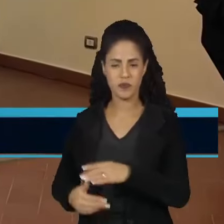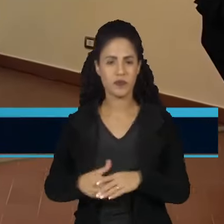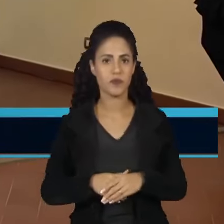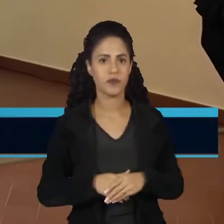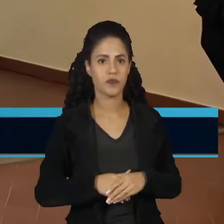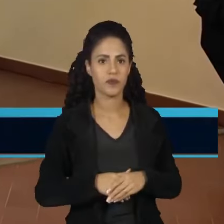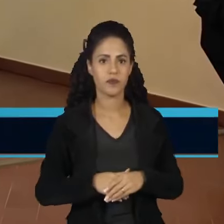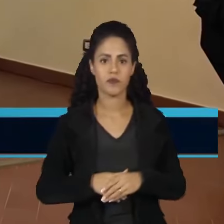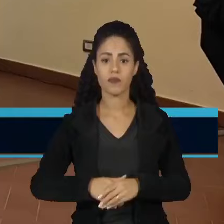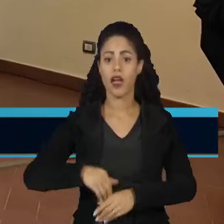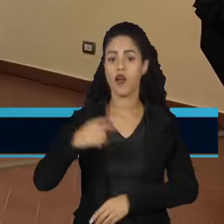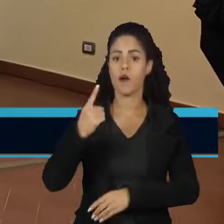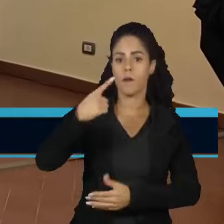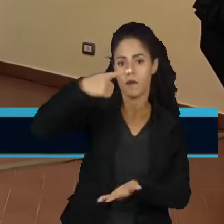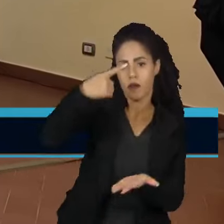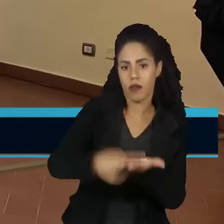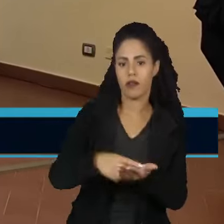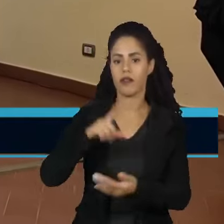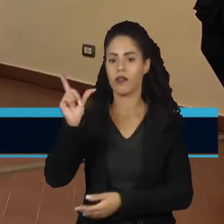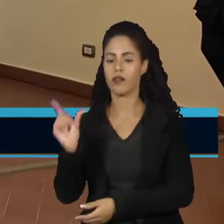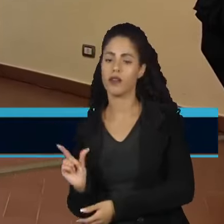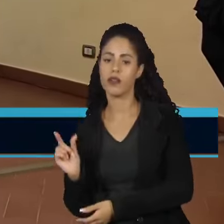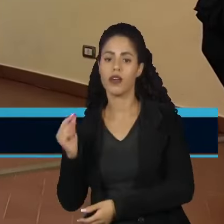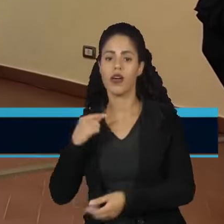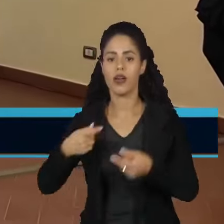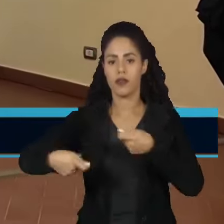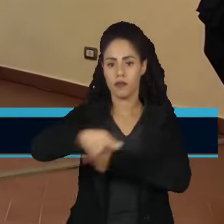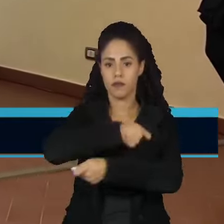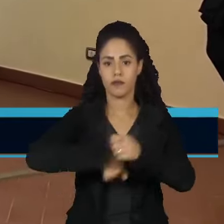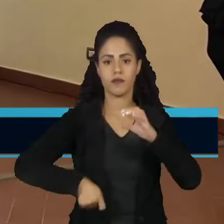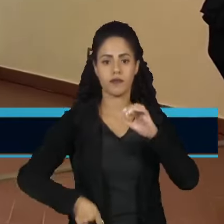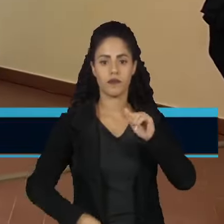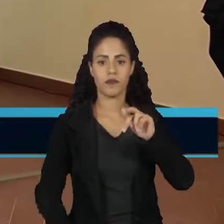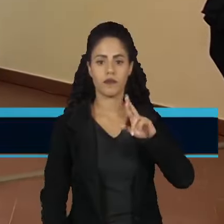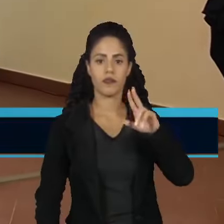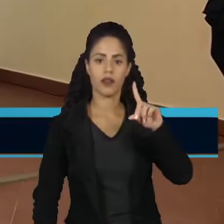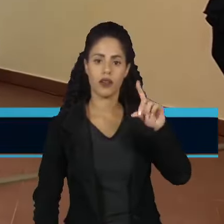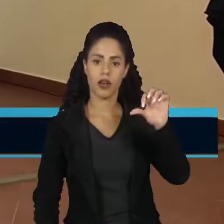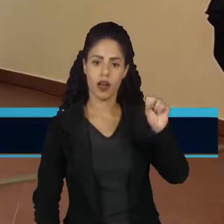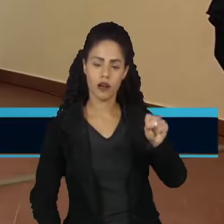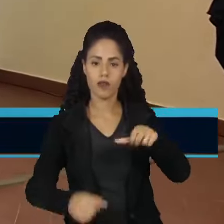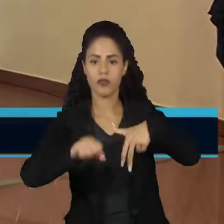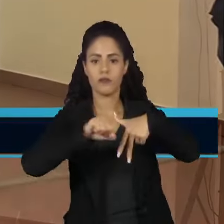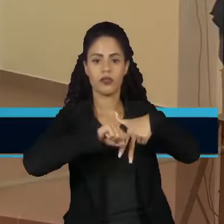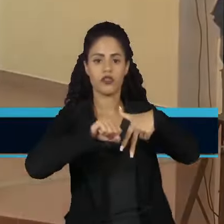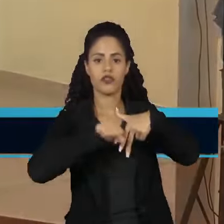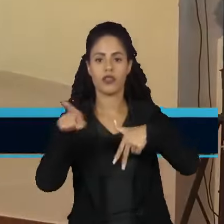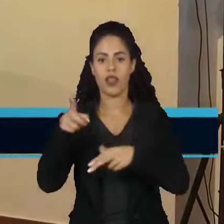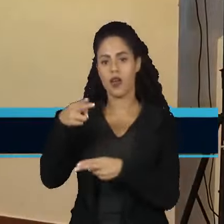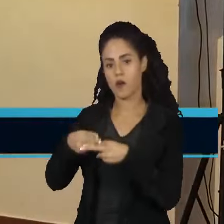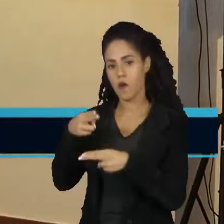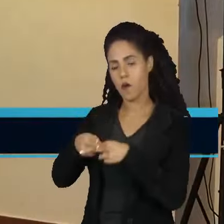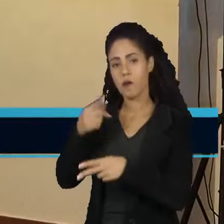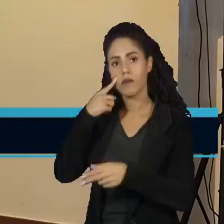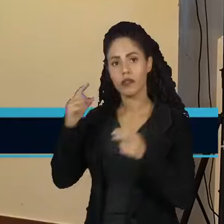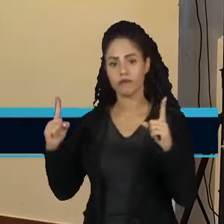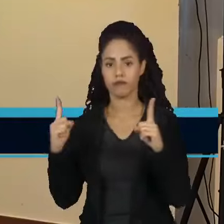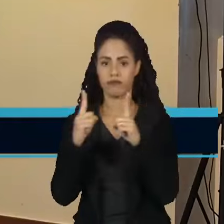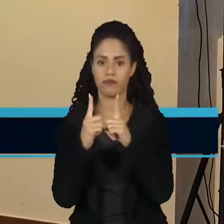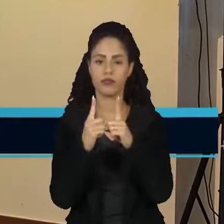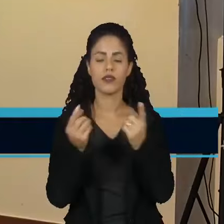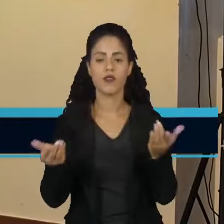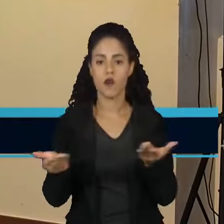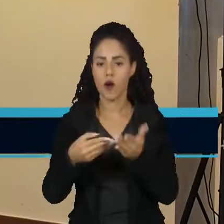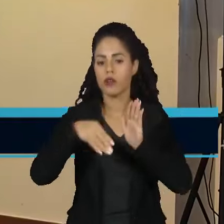O primeiro compromisso na Itália foi com o ministro da Economia, Carlos Cuerpo, na Embaixada do Brasil em Roma. O encontro,